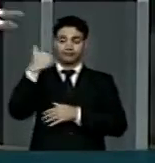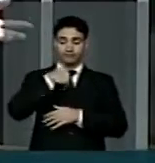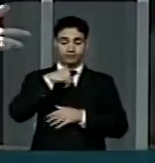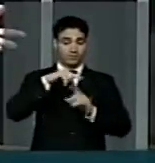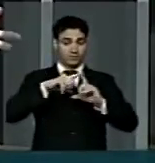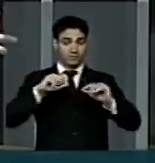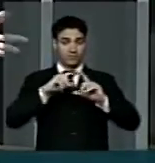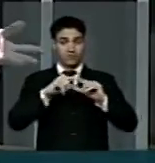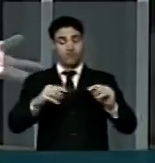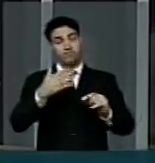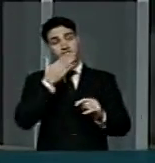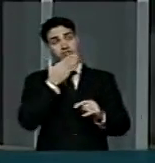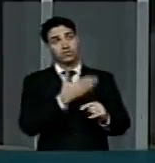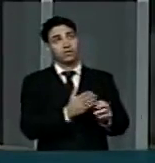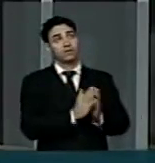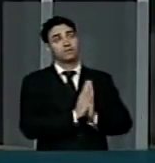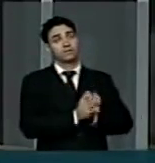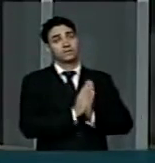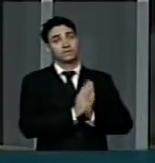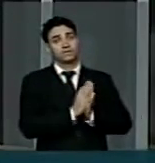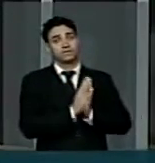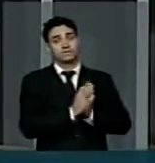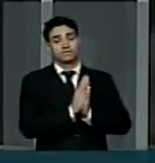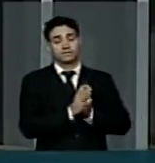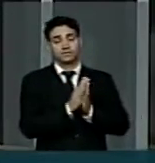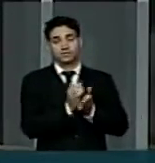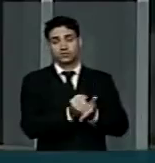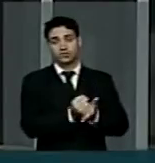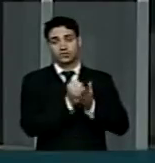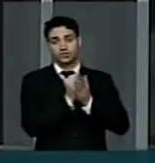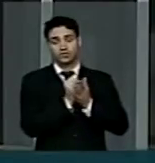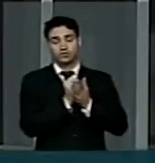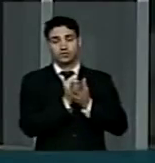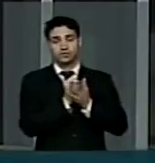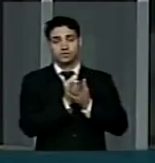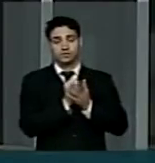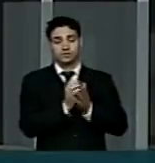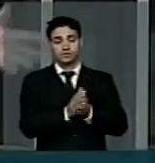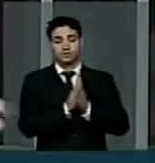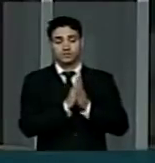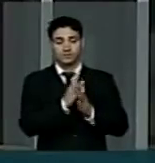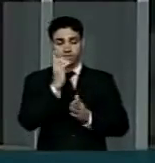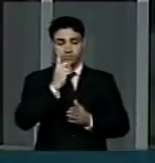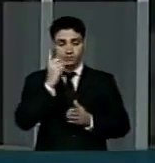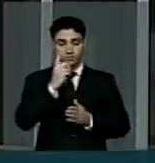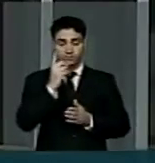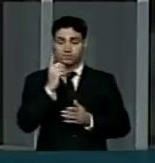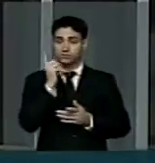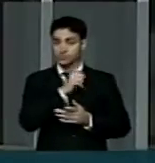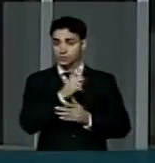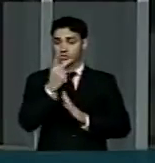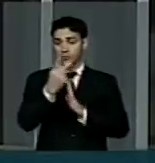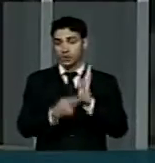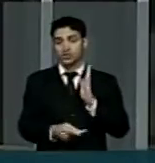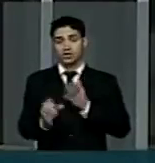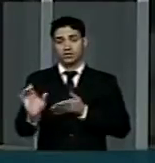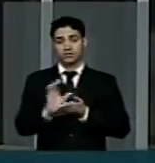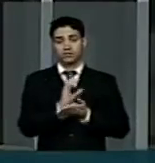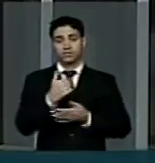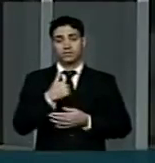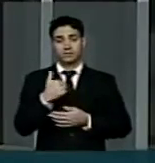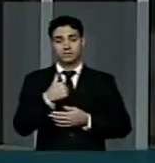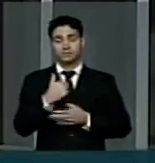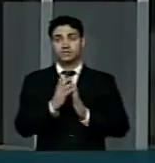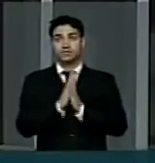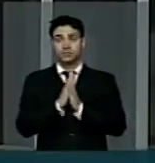a pedir, implorar auxílio, ajuda. Por favor, deputado, me arrume uma emenda. Por